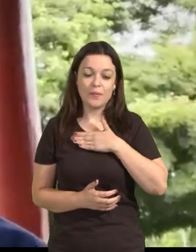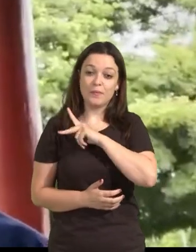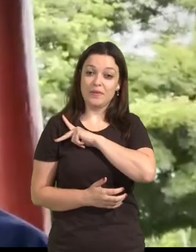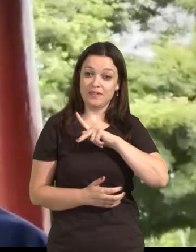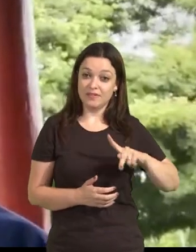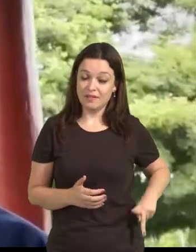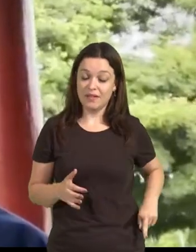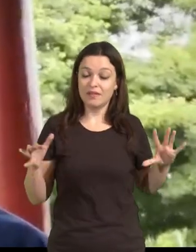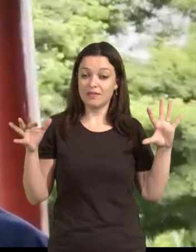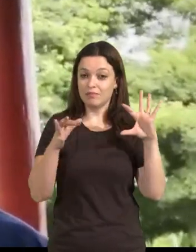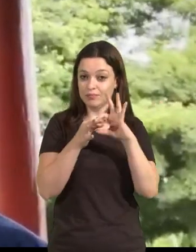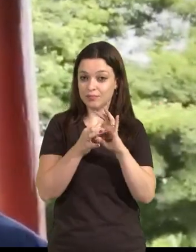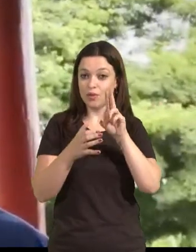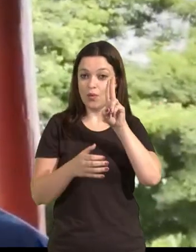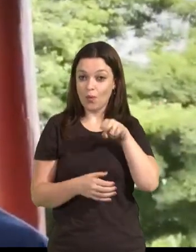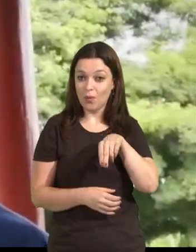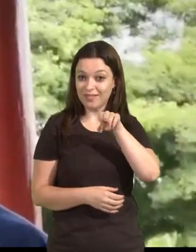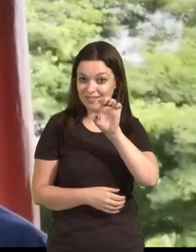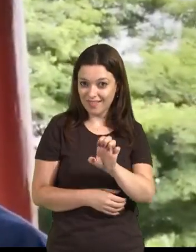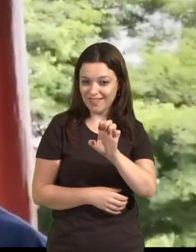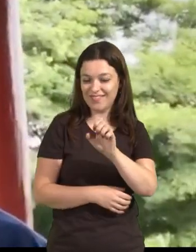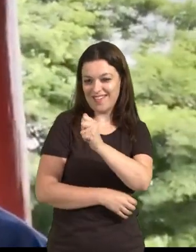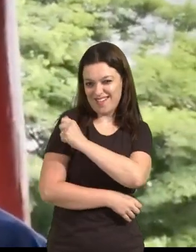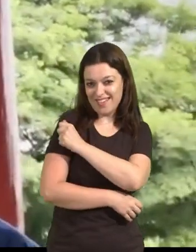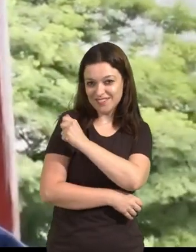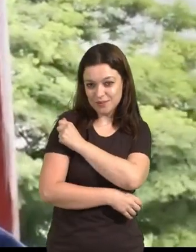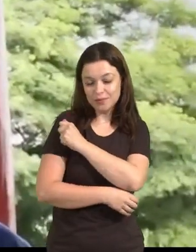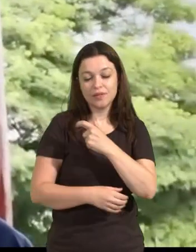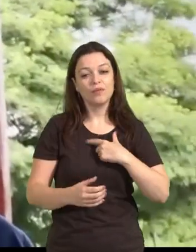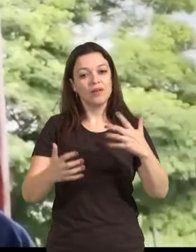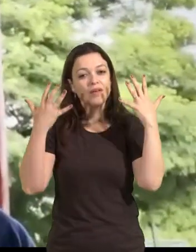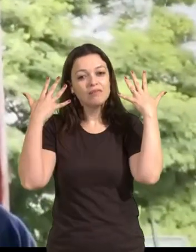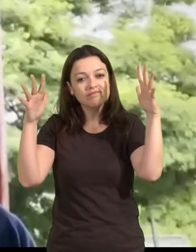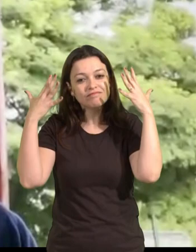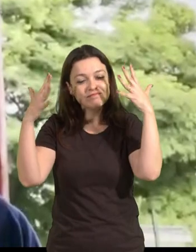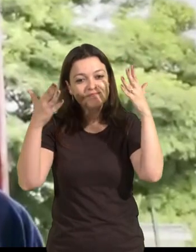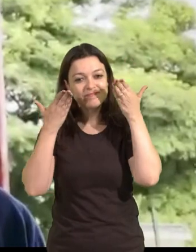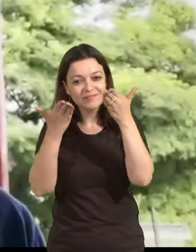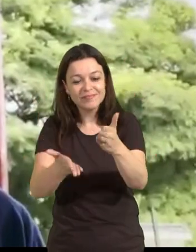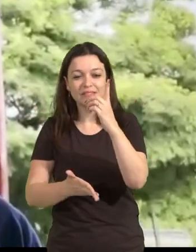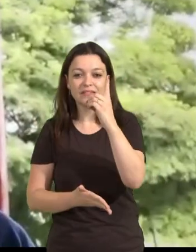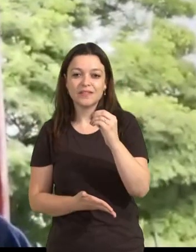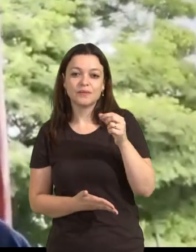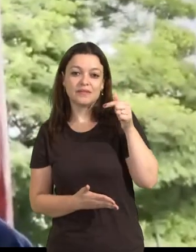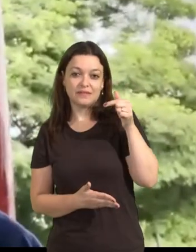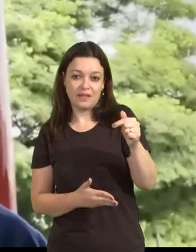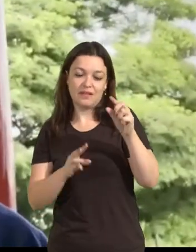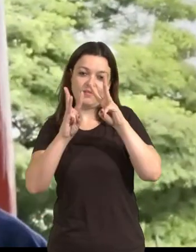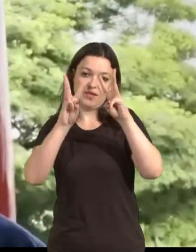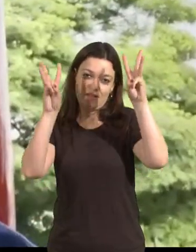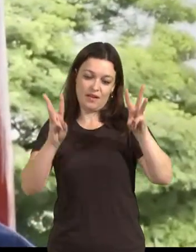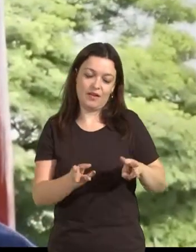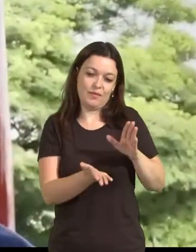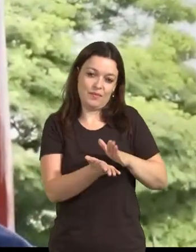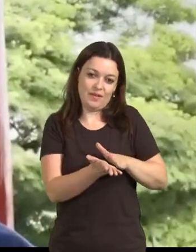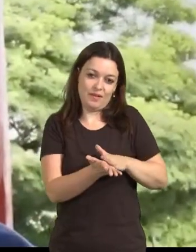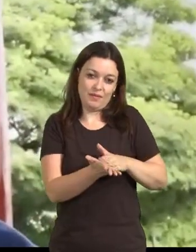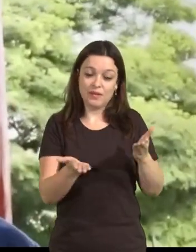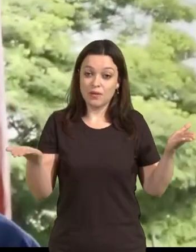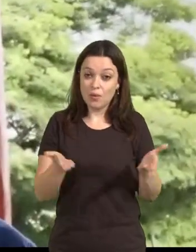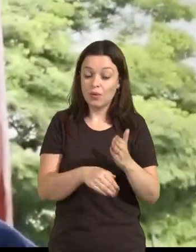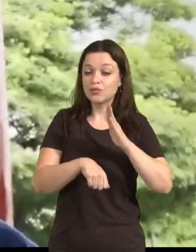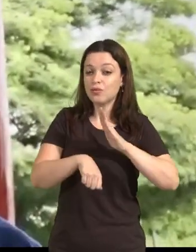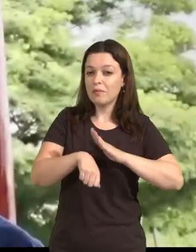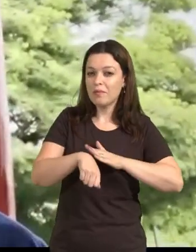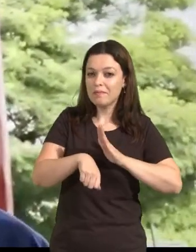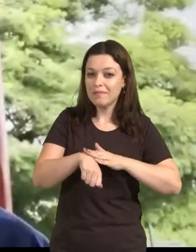presidente da União Nacional dos Estudantes e eu queria mandar uma saudação para os 107 anos da Universidade Federal do Paraná. Nesse momento que a